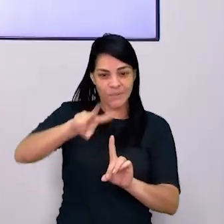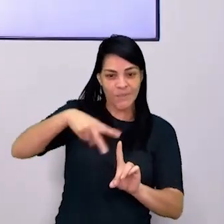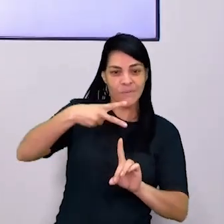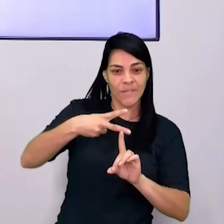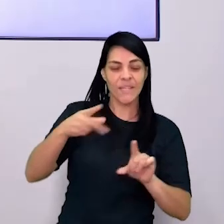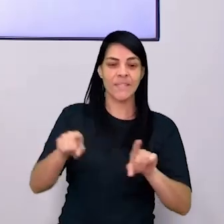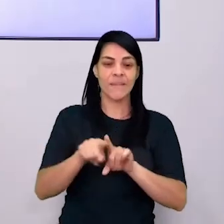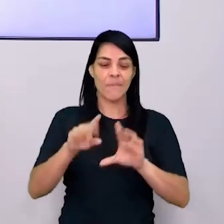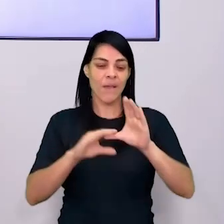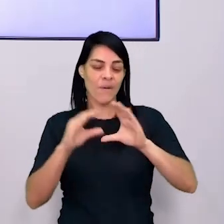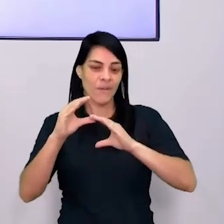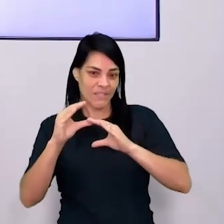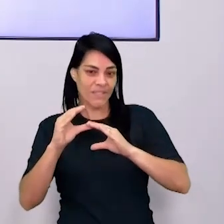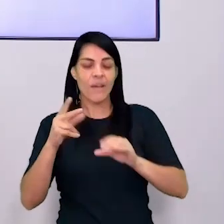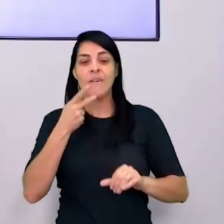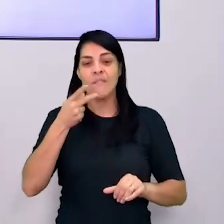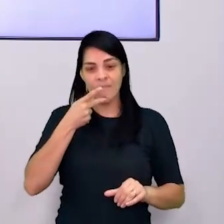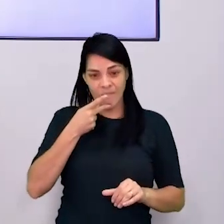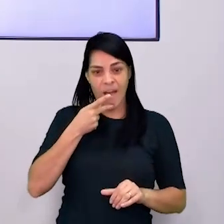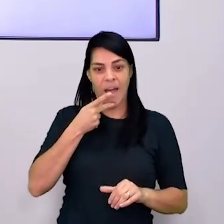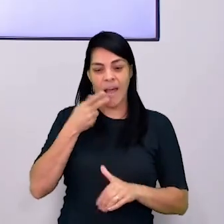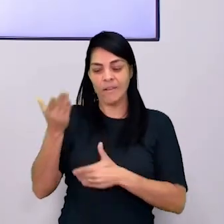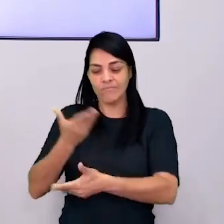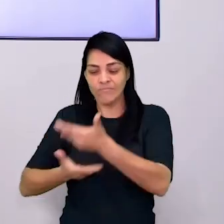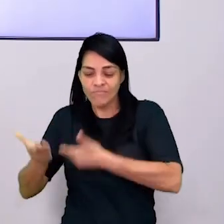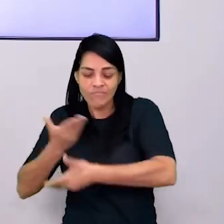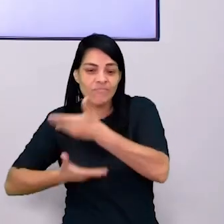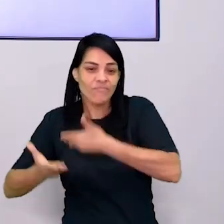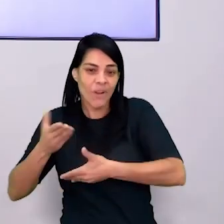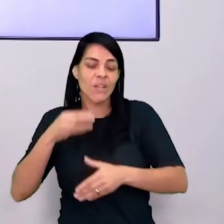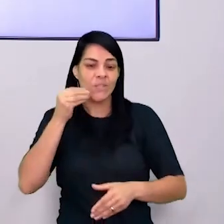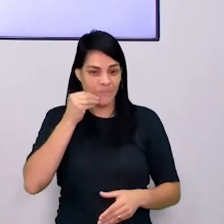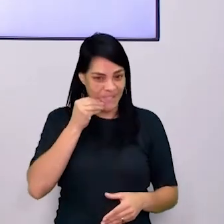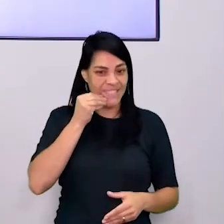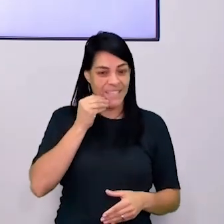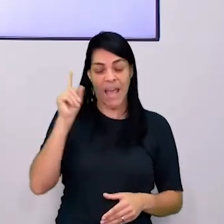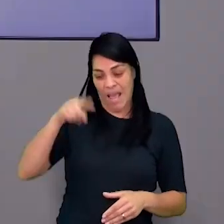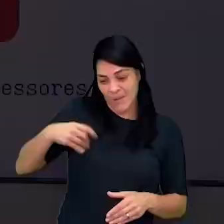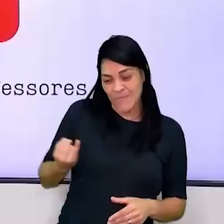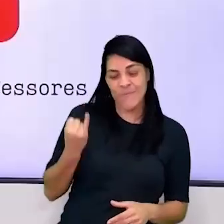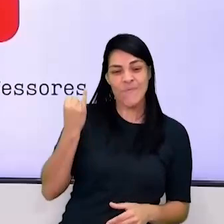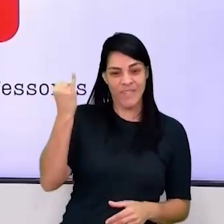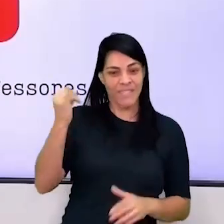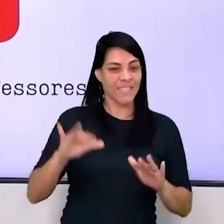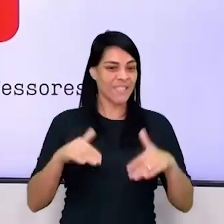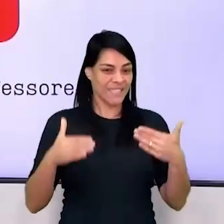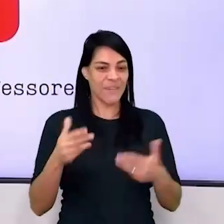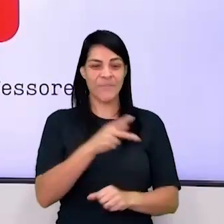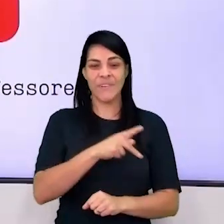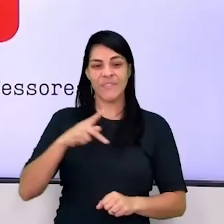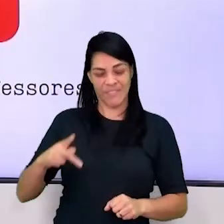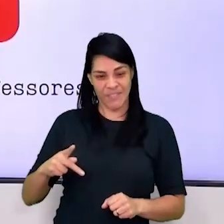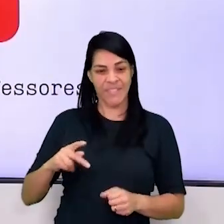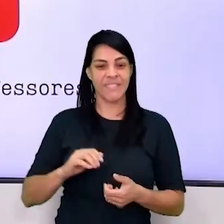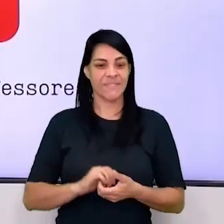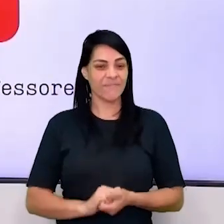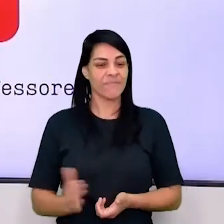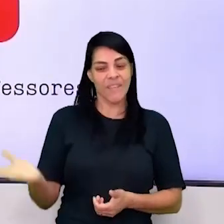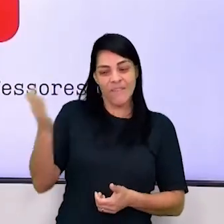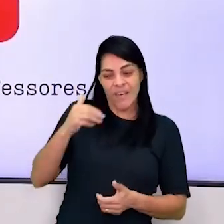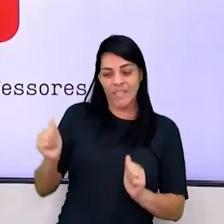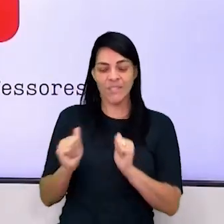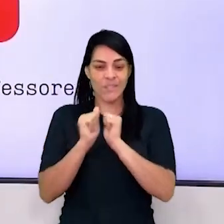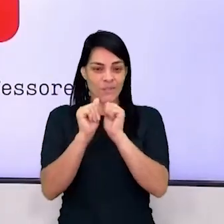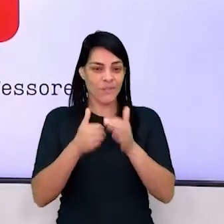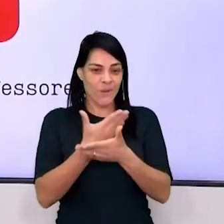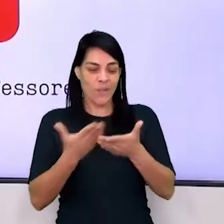quanto cursistas falam bastante, trocam as suas experiências bastante. Isso é muito importante. Então, professora, então, professor, vem com a